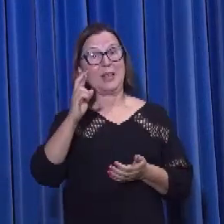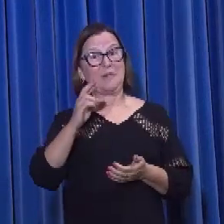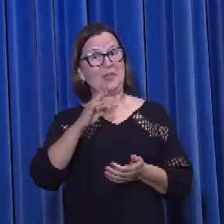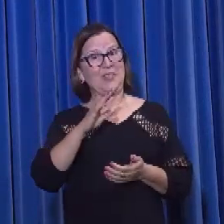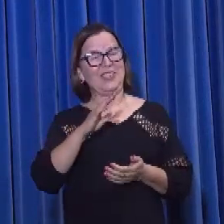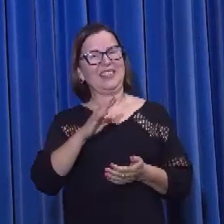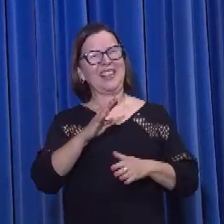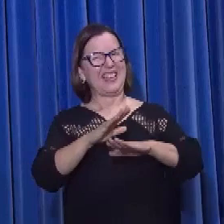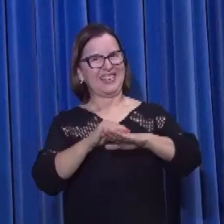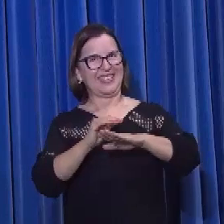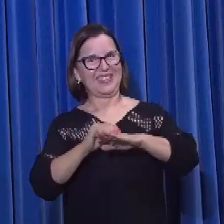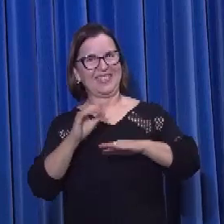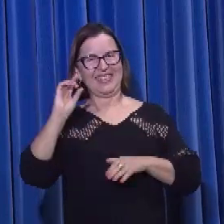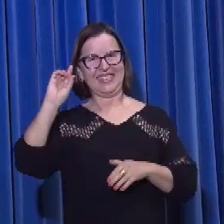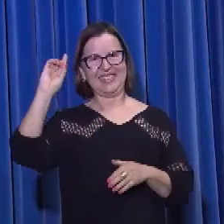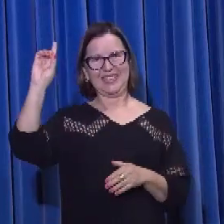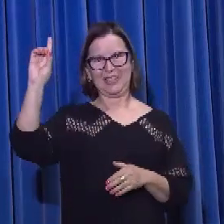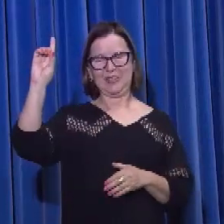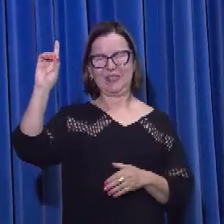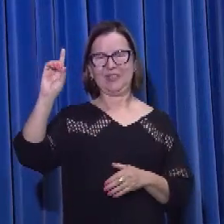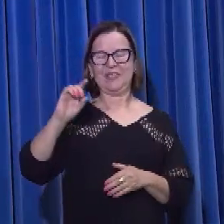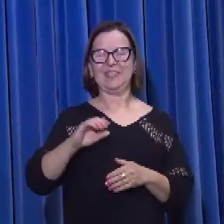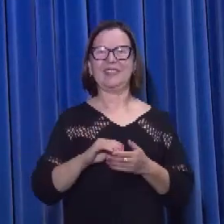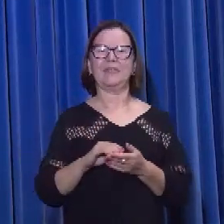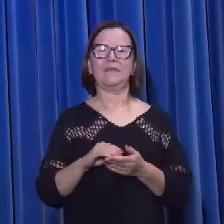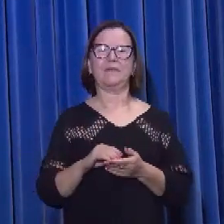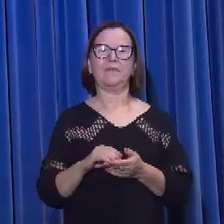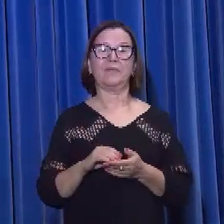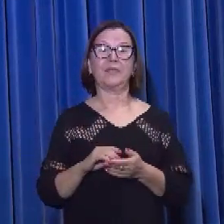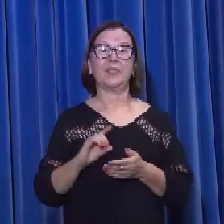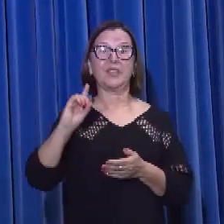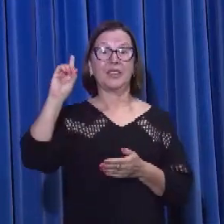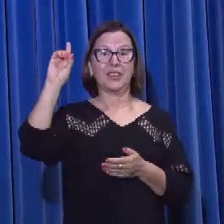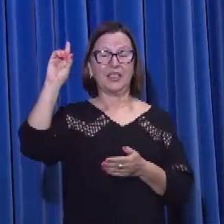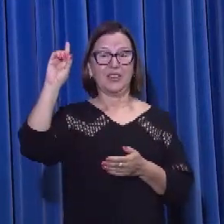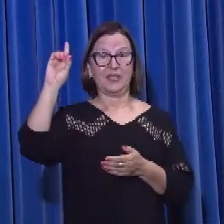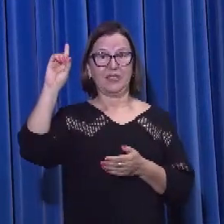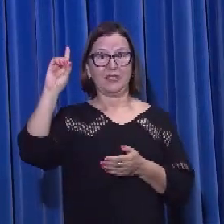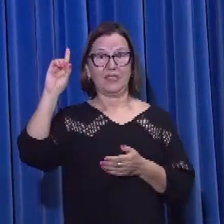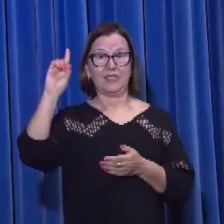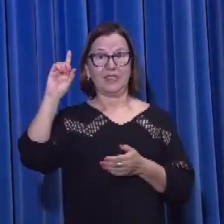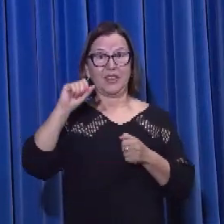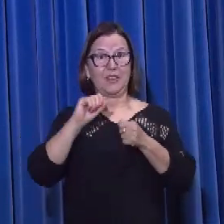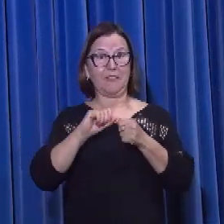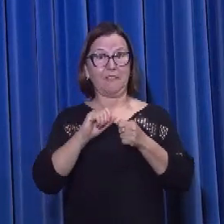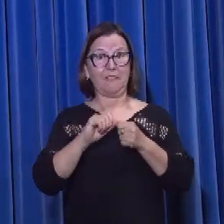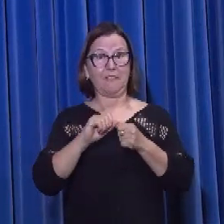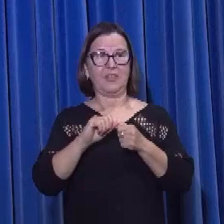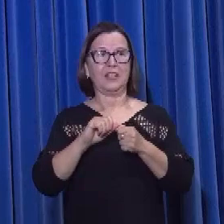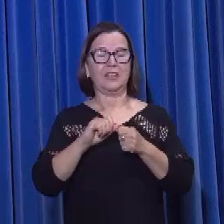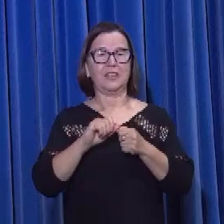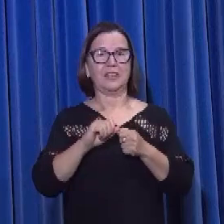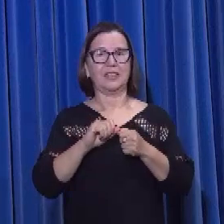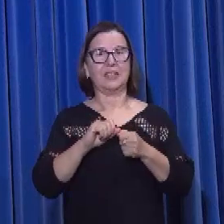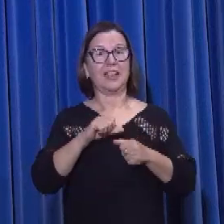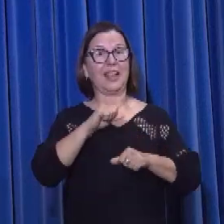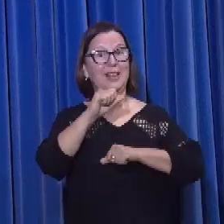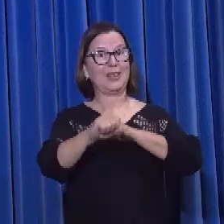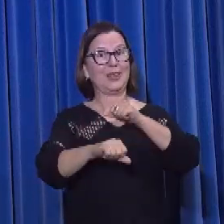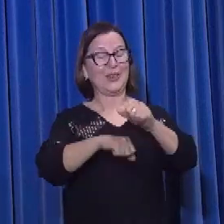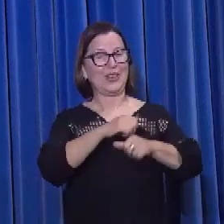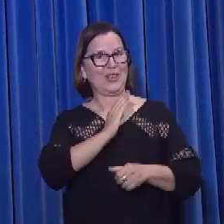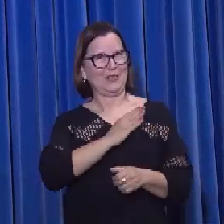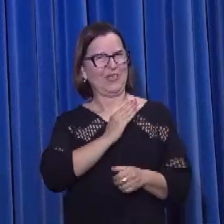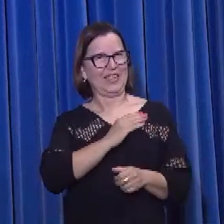uma circuncisão espiritual, uma operação de troca do coração de pedra por um coração de